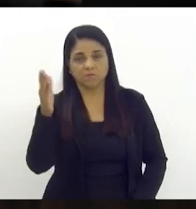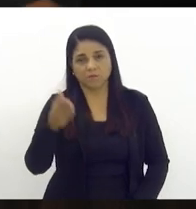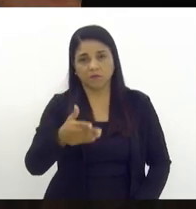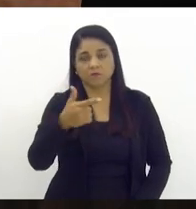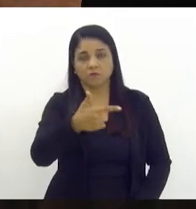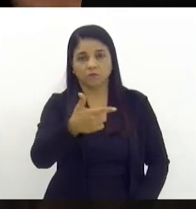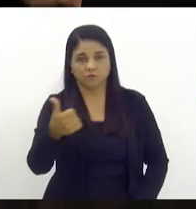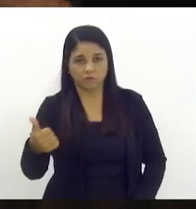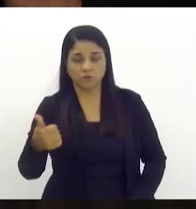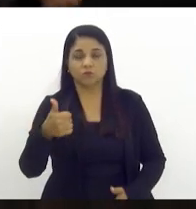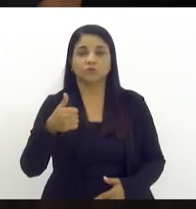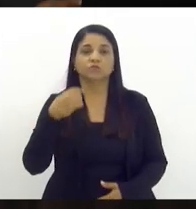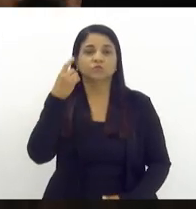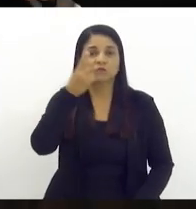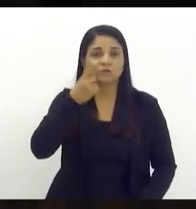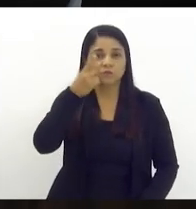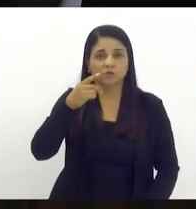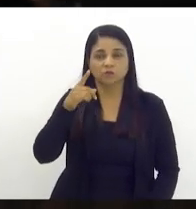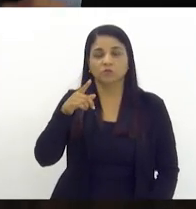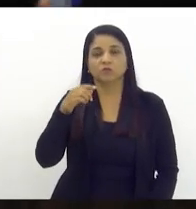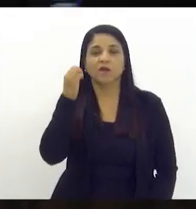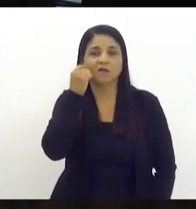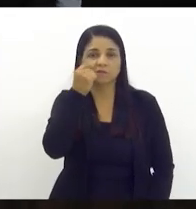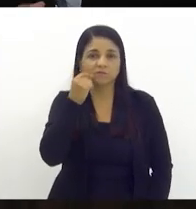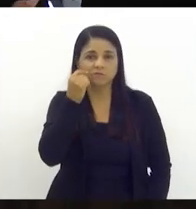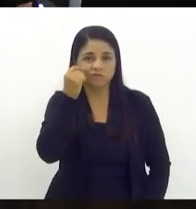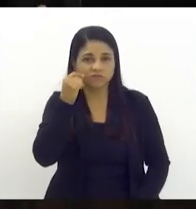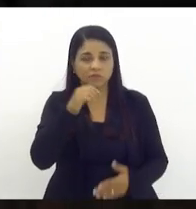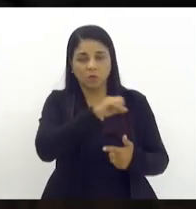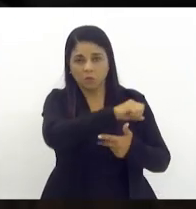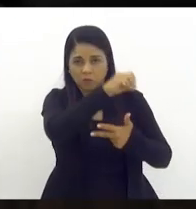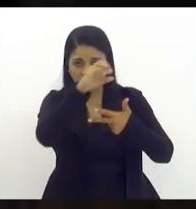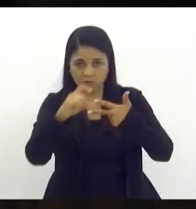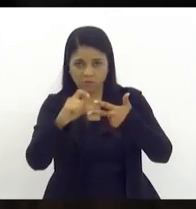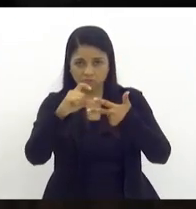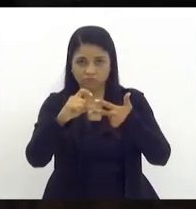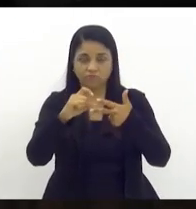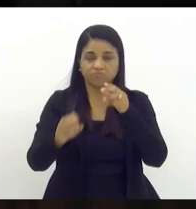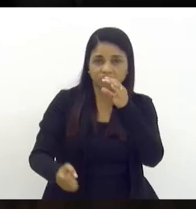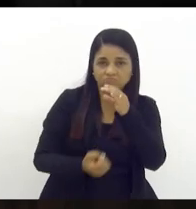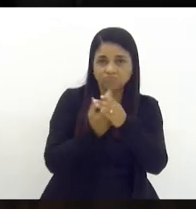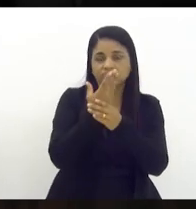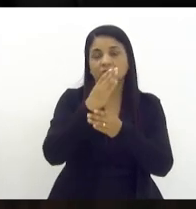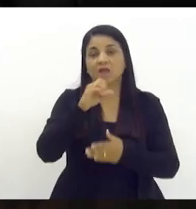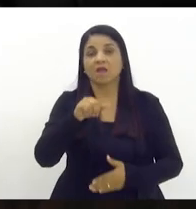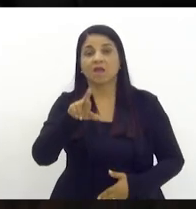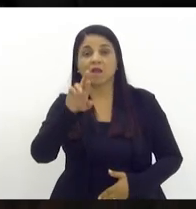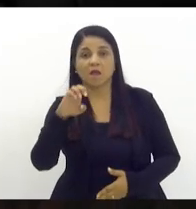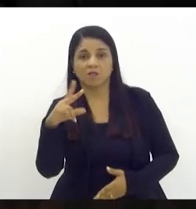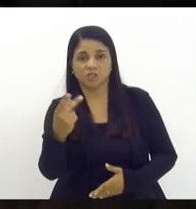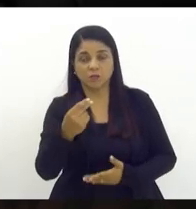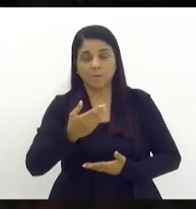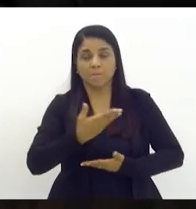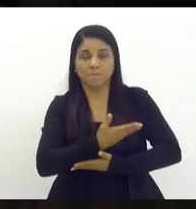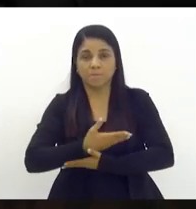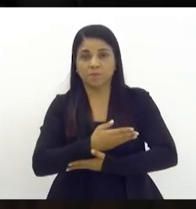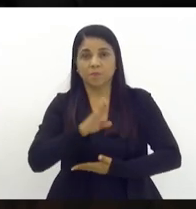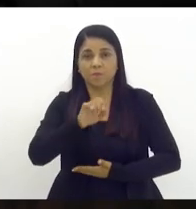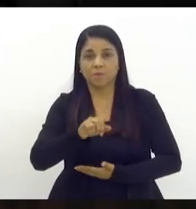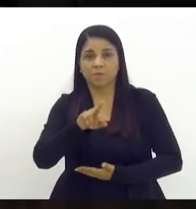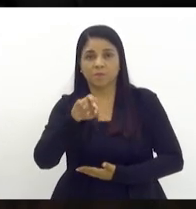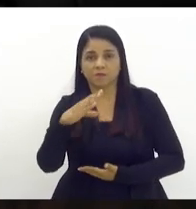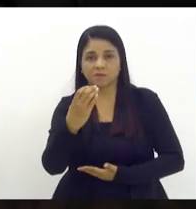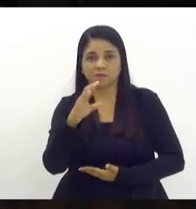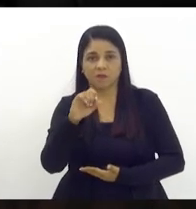Giovanni Ratinho, que autoriza o Poder Executivo a determinar a instalação de creches e berçários nas unidades do DEGAS,